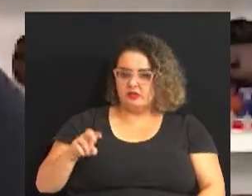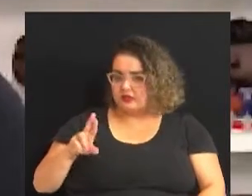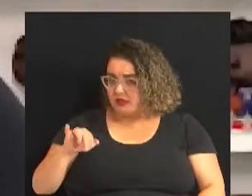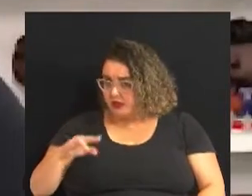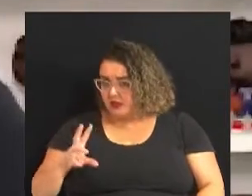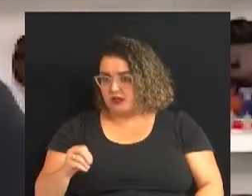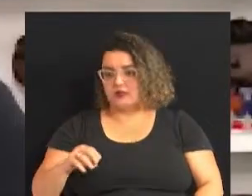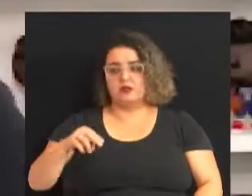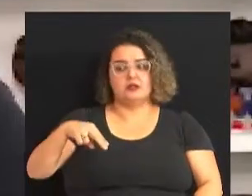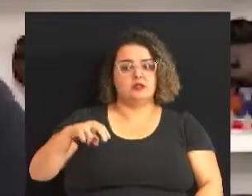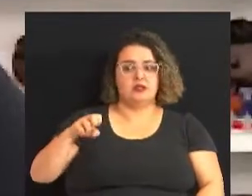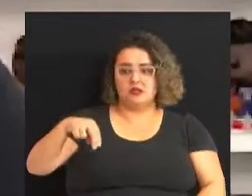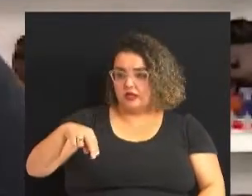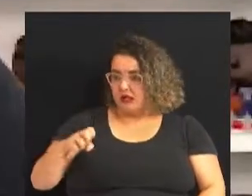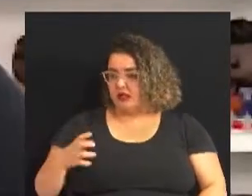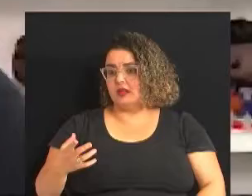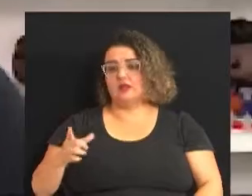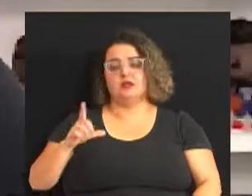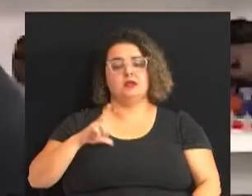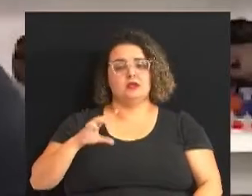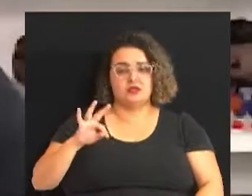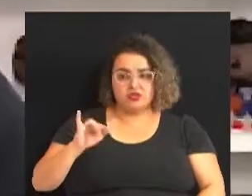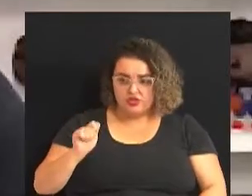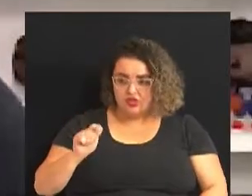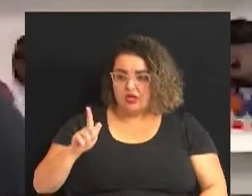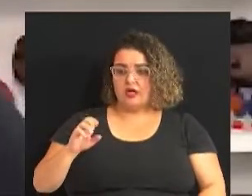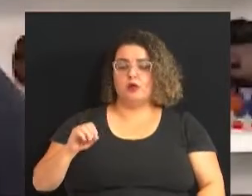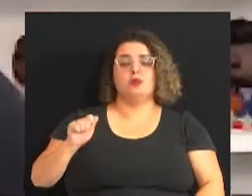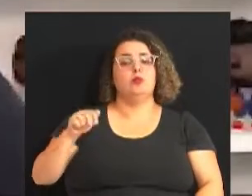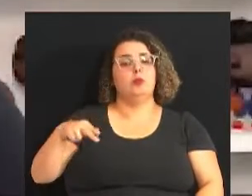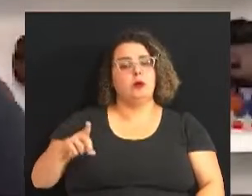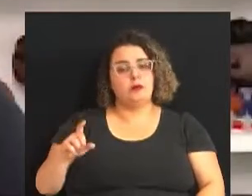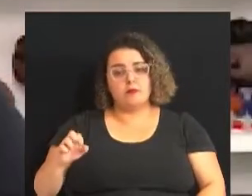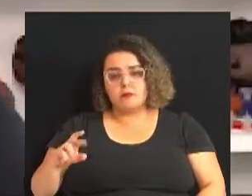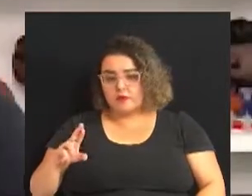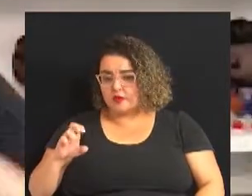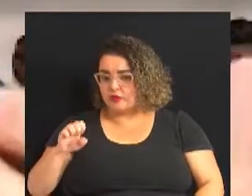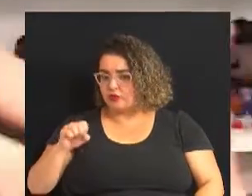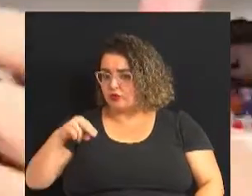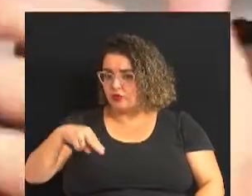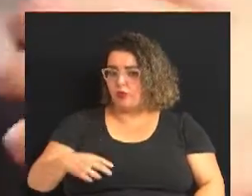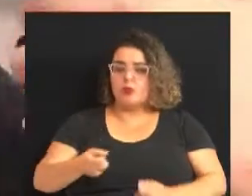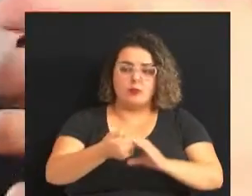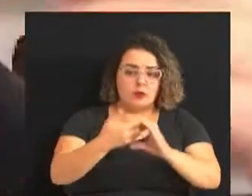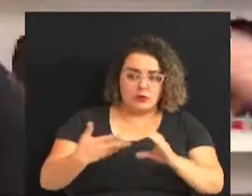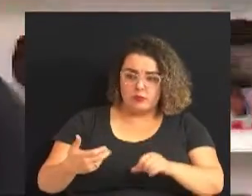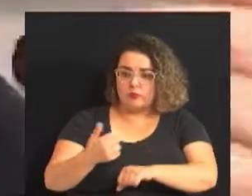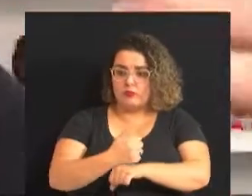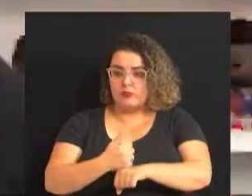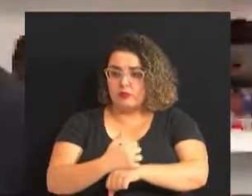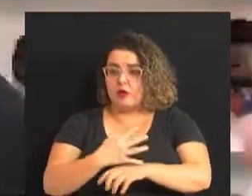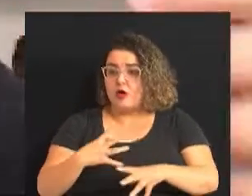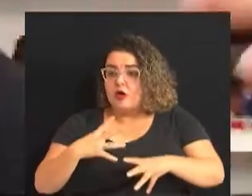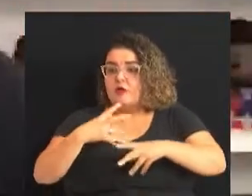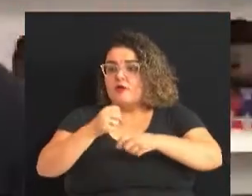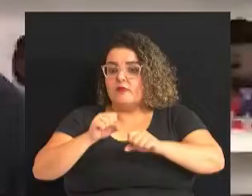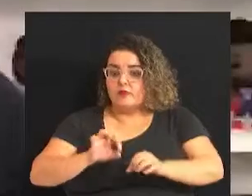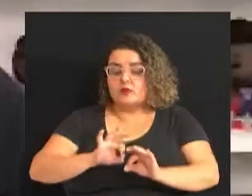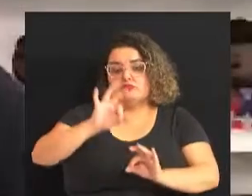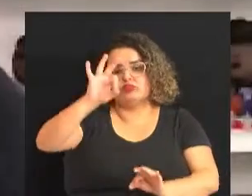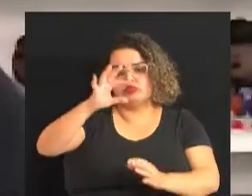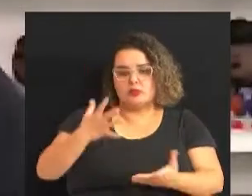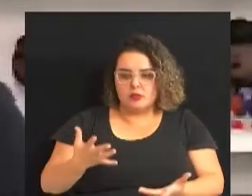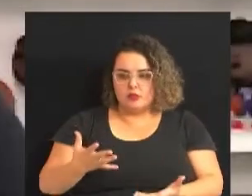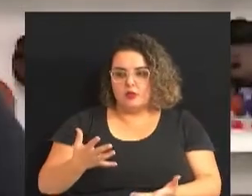Nenê, você tem Thiago, você tem Anderson, você tem jogadores com uma característica de jogadores mais fortes e grandes, próximos